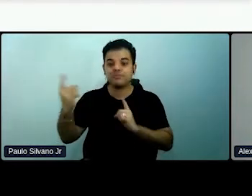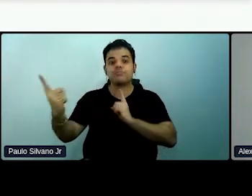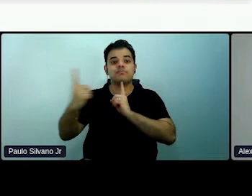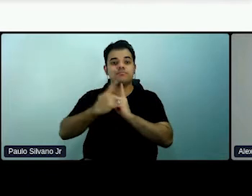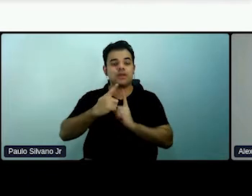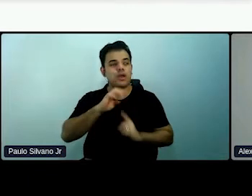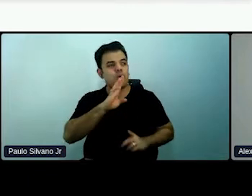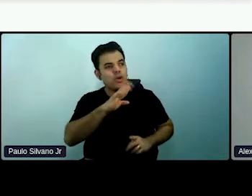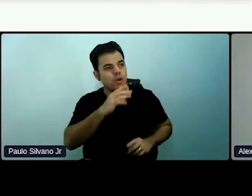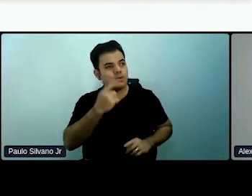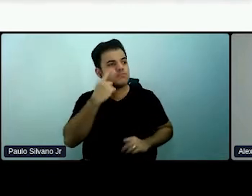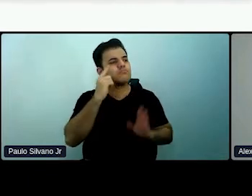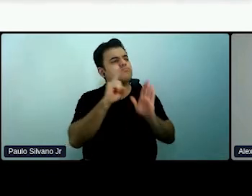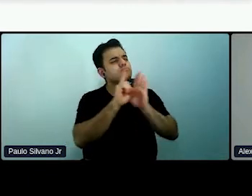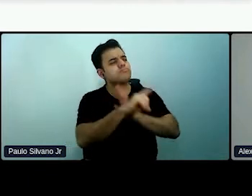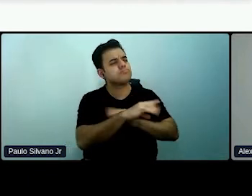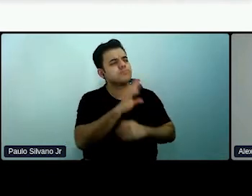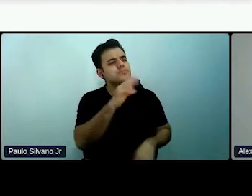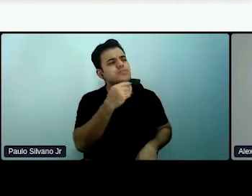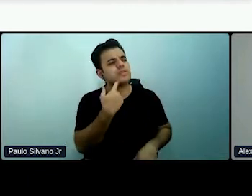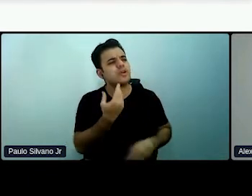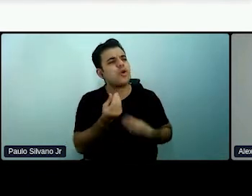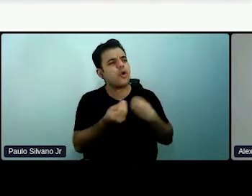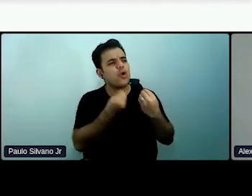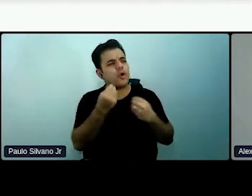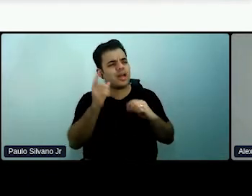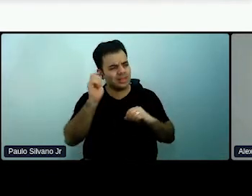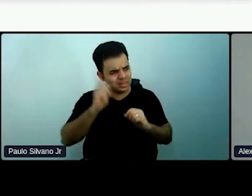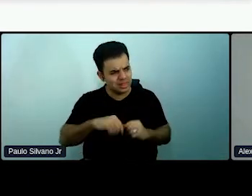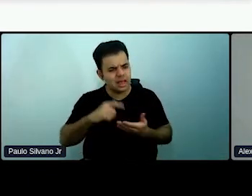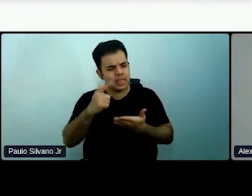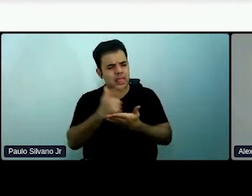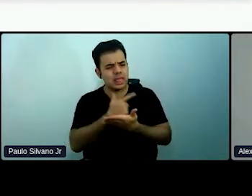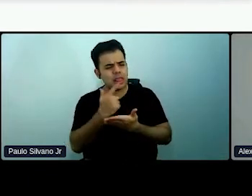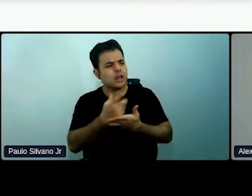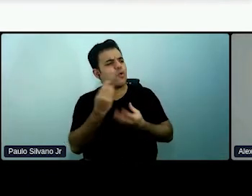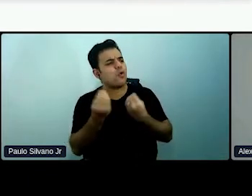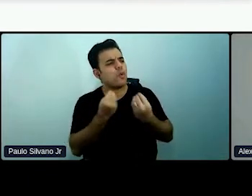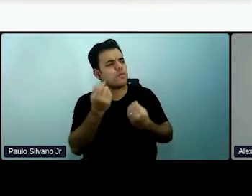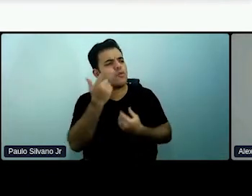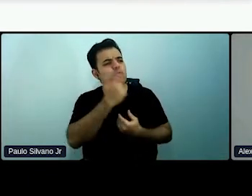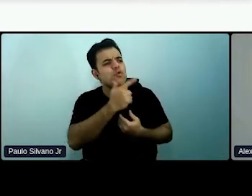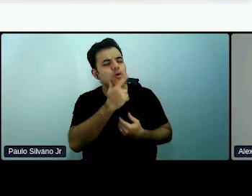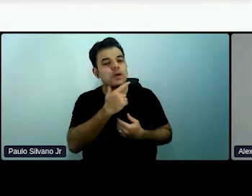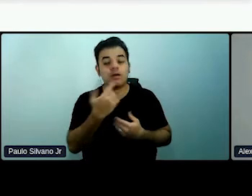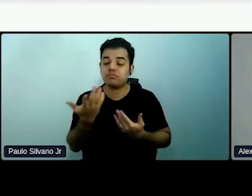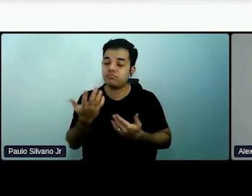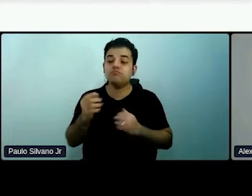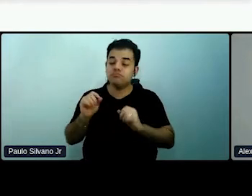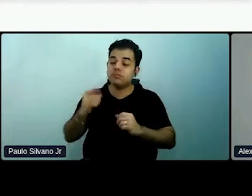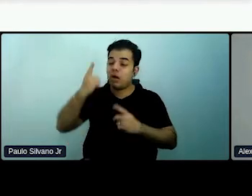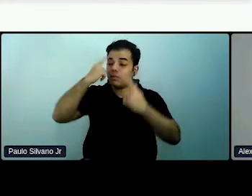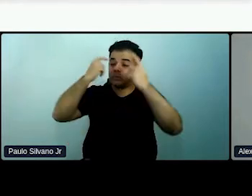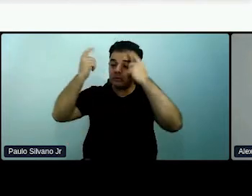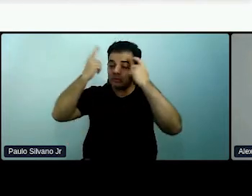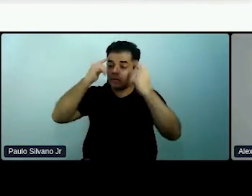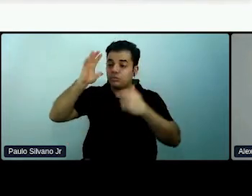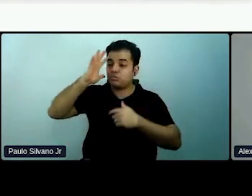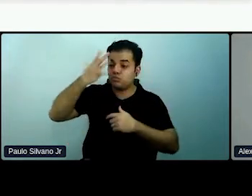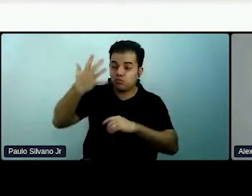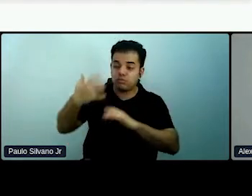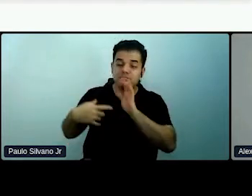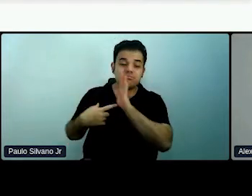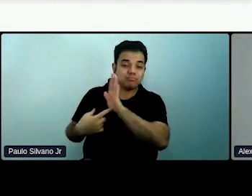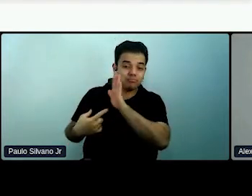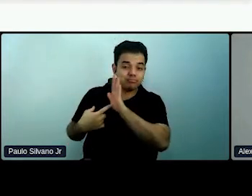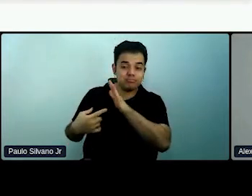a sondar, né? Tipo, Álvaro, como que seria legal para você ler livros e tal? Aí eu apresentei algumas ideias, soluções e